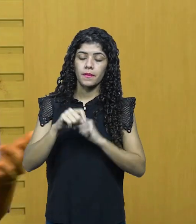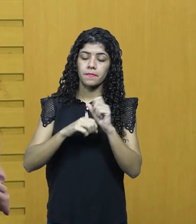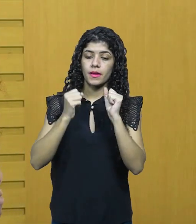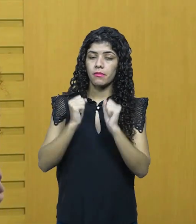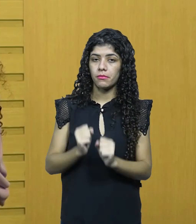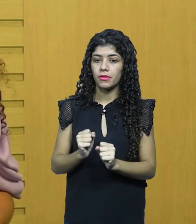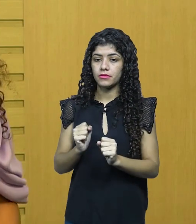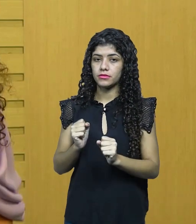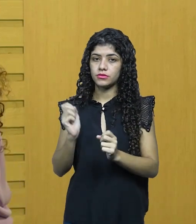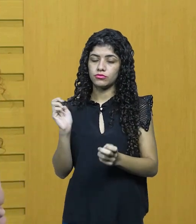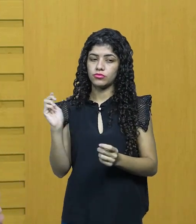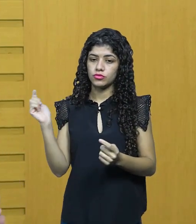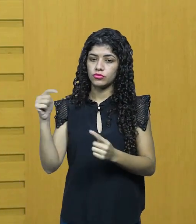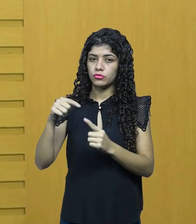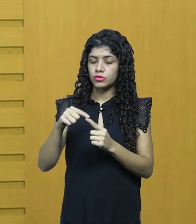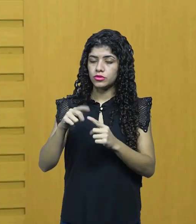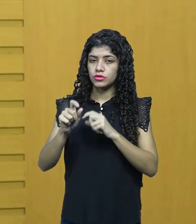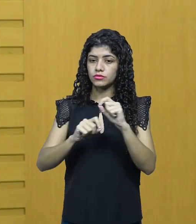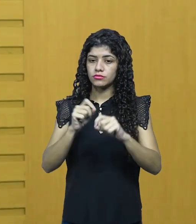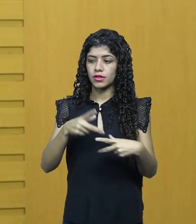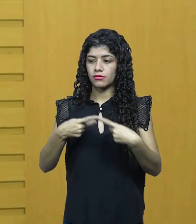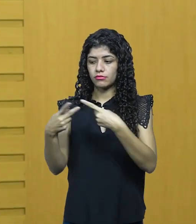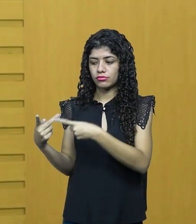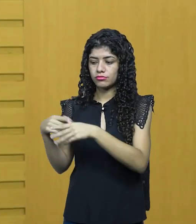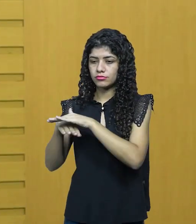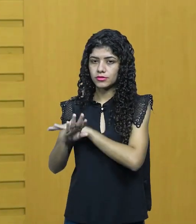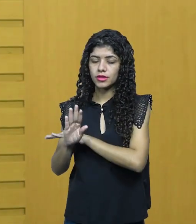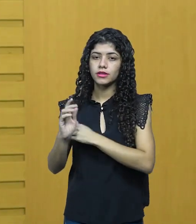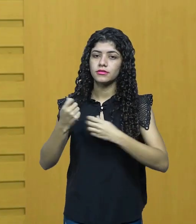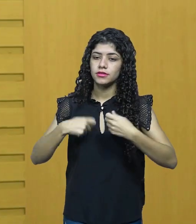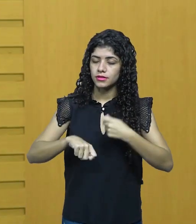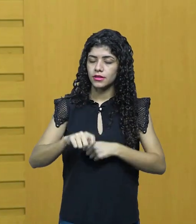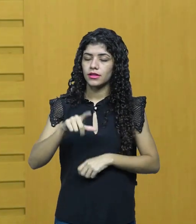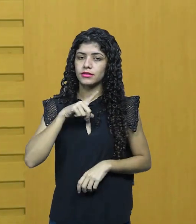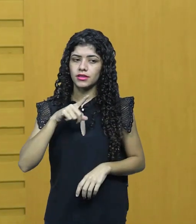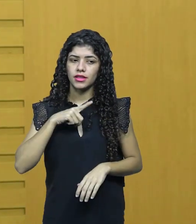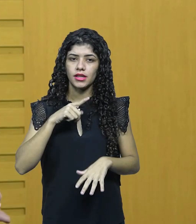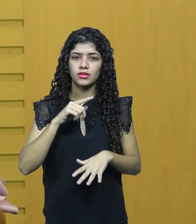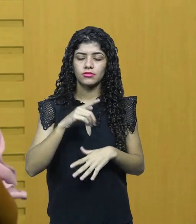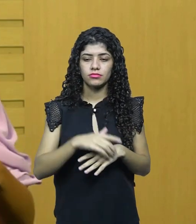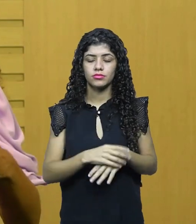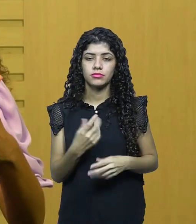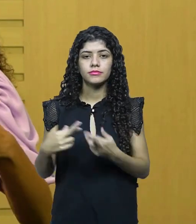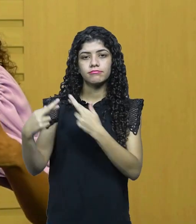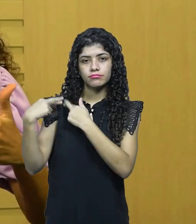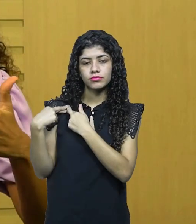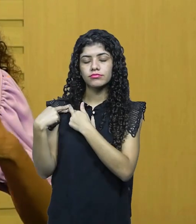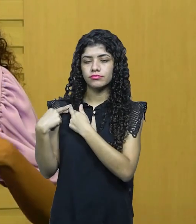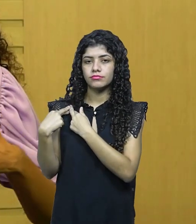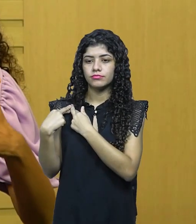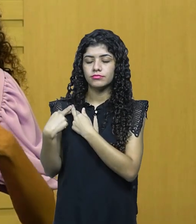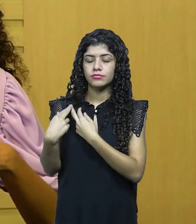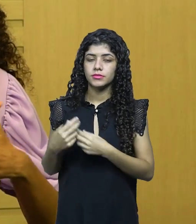como a ação que pode levar até um objeto de cena ali embutido, ela tem toda